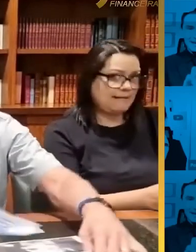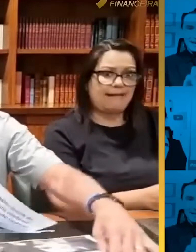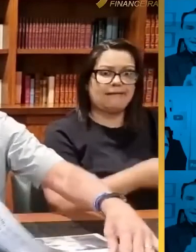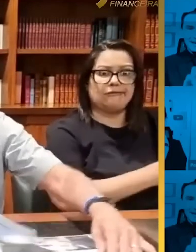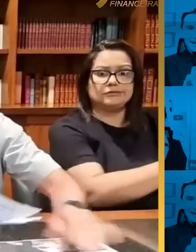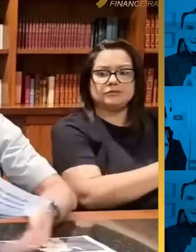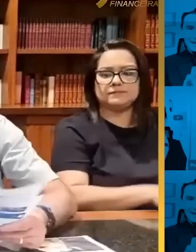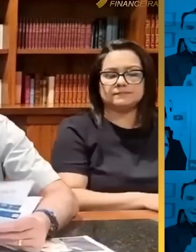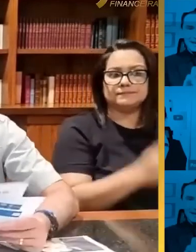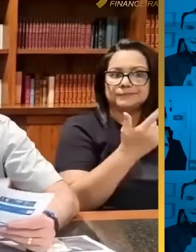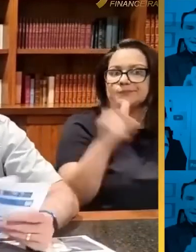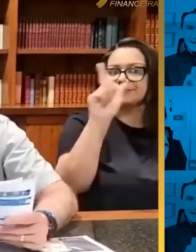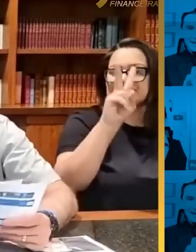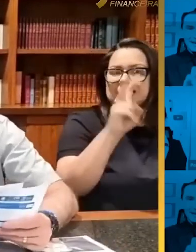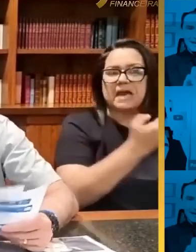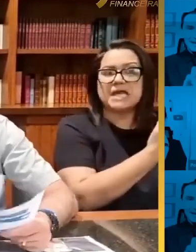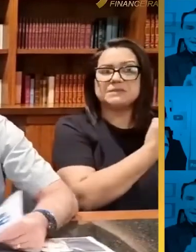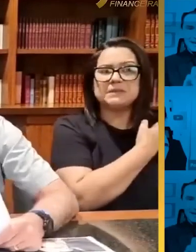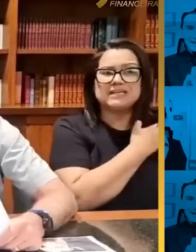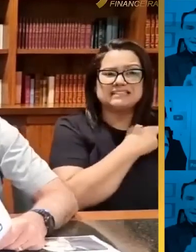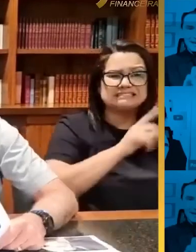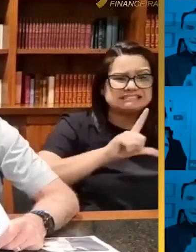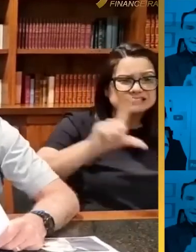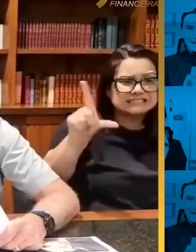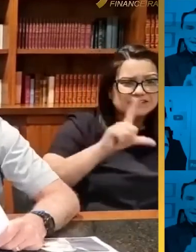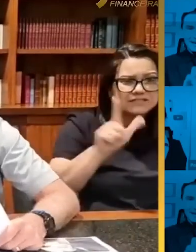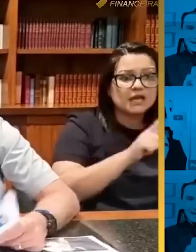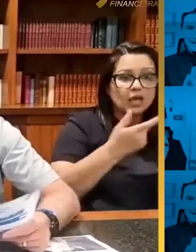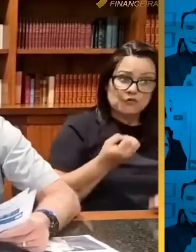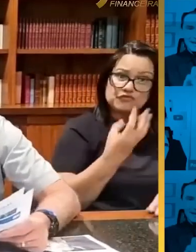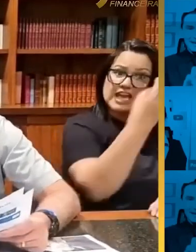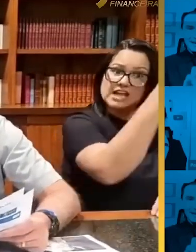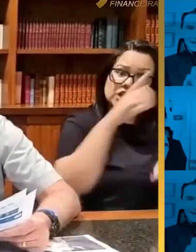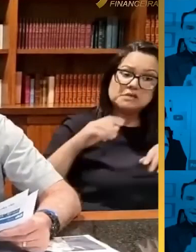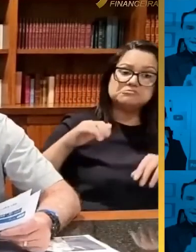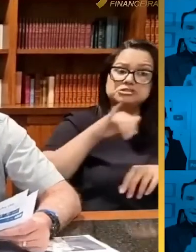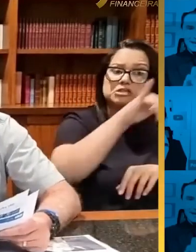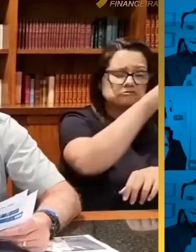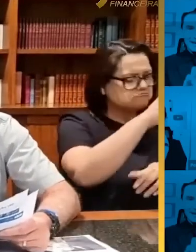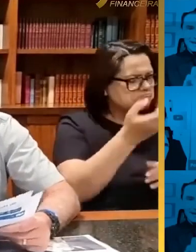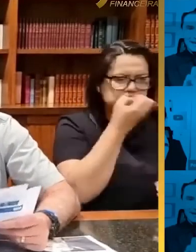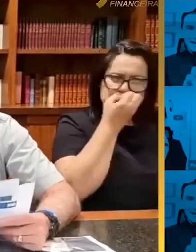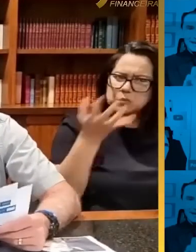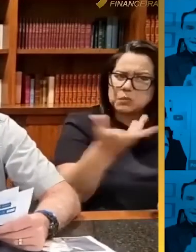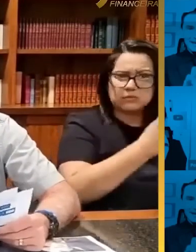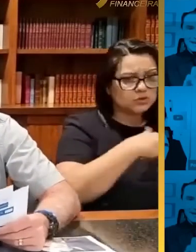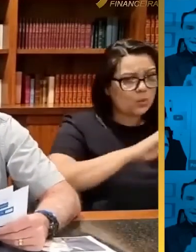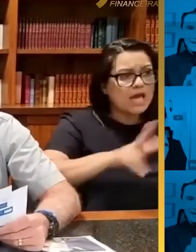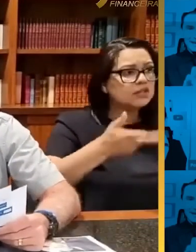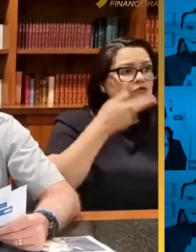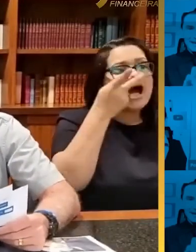Outra coisa, irresponsabilidade de parte da mídia, né? A minha viagem aos Estados Unidos. Foi um sucesso, me entender, né? Porque eu estou falando